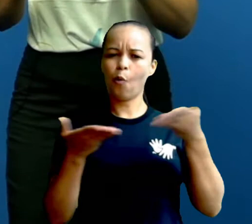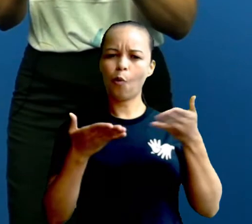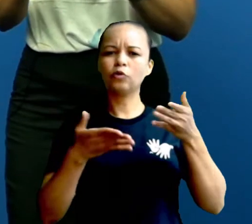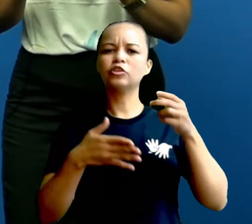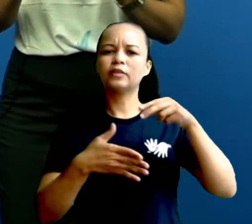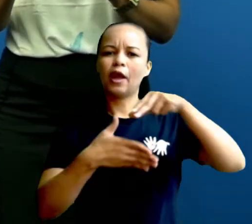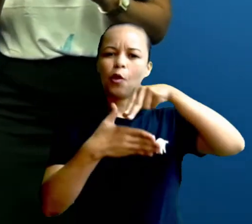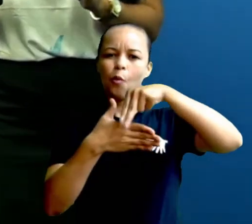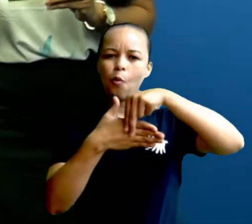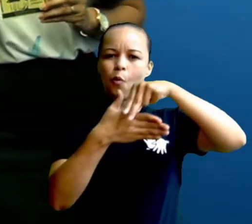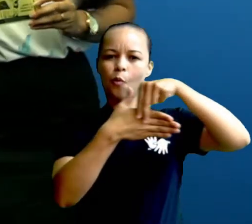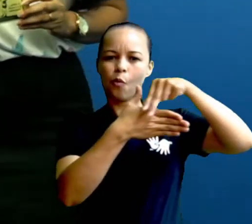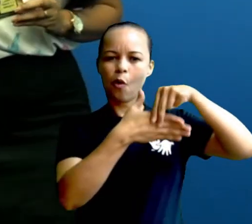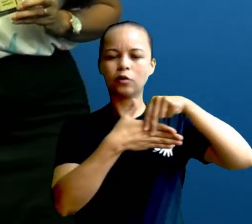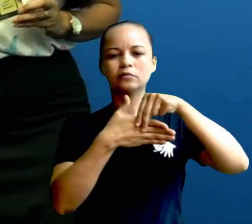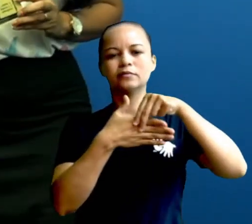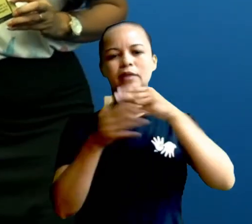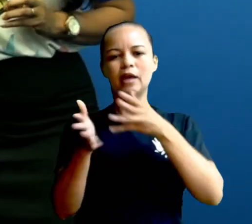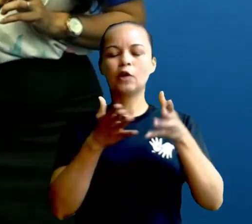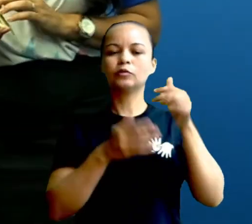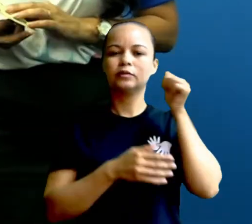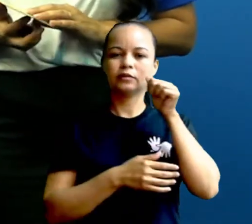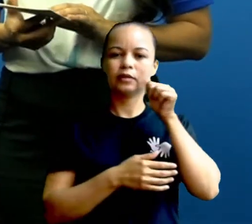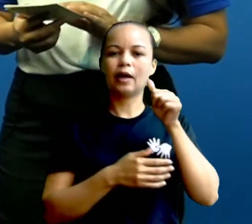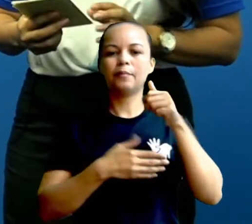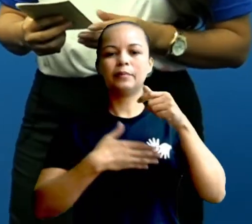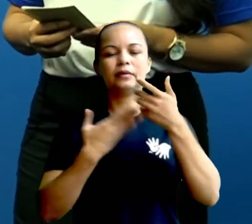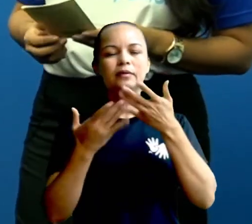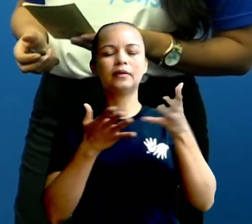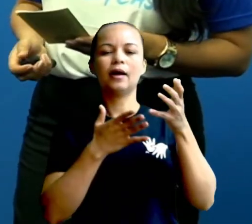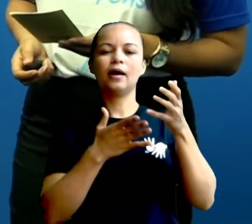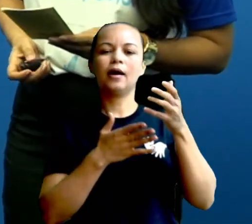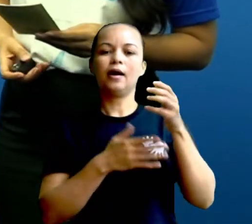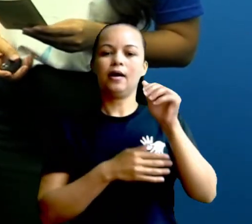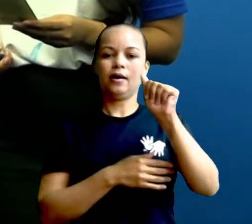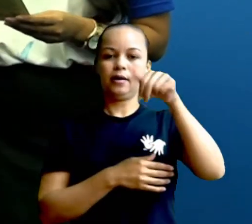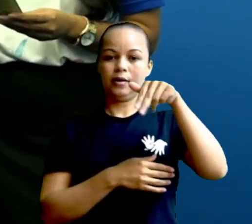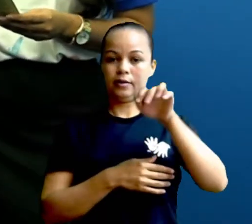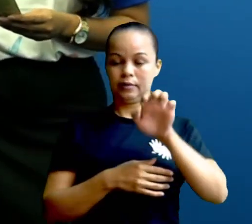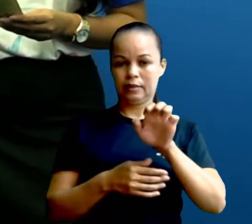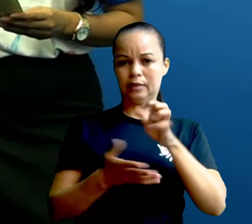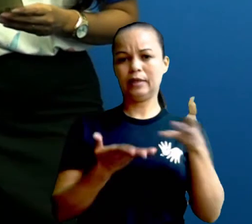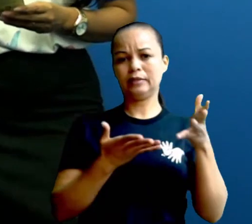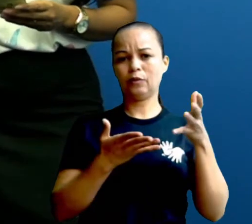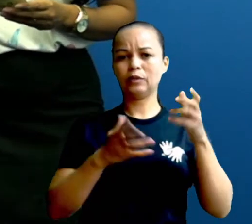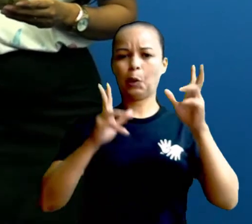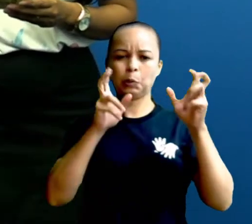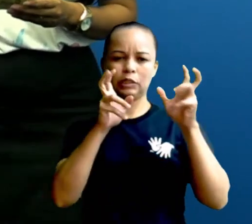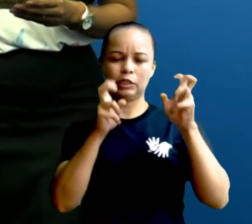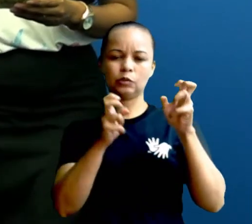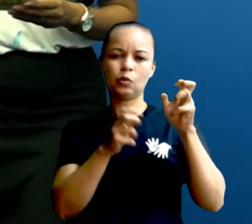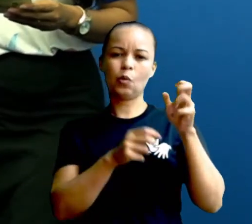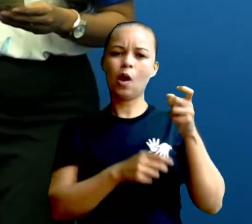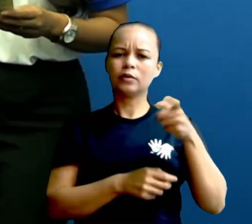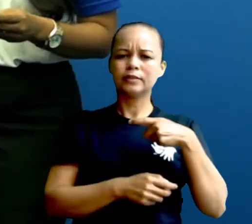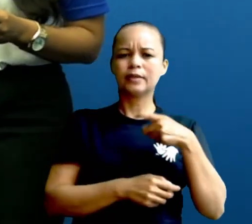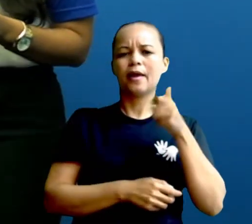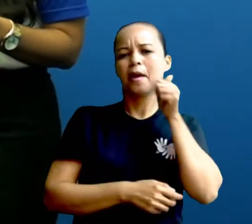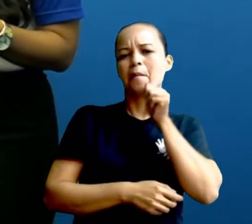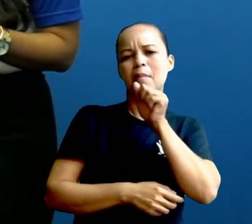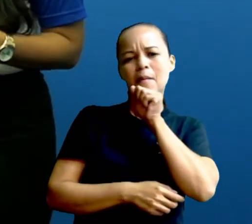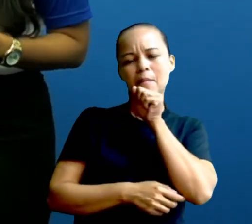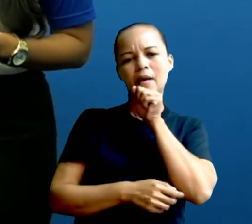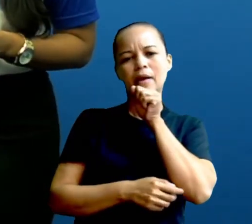o Cordel, da poetisa Anne Caroline, que tem por título Ser Mãe, entre a